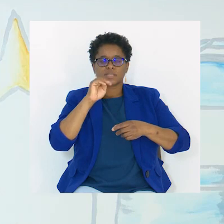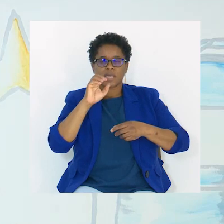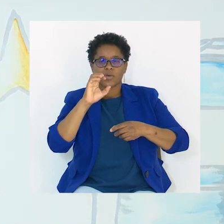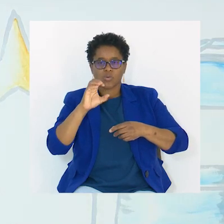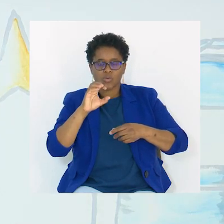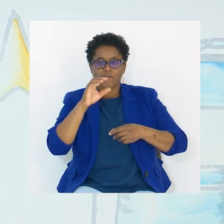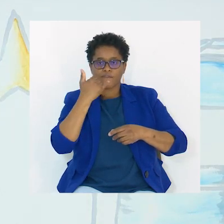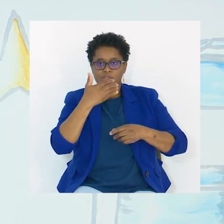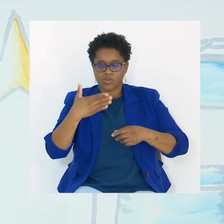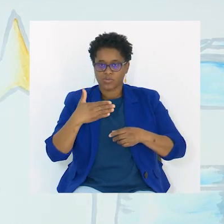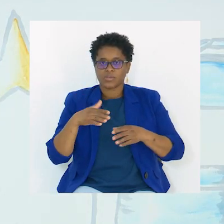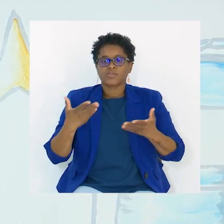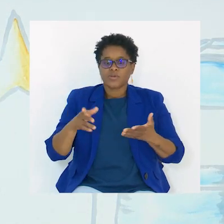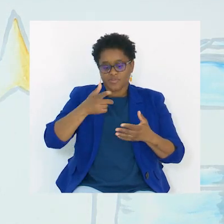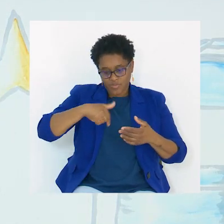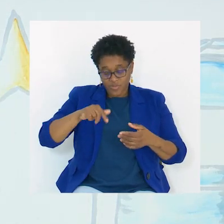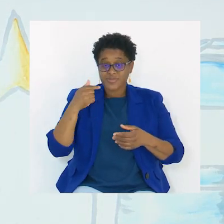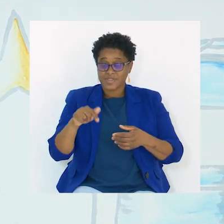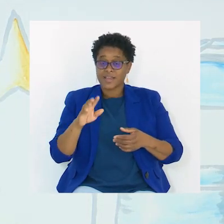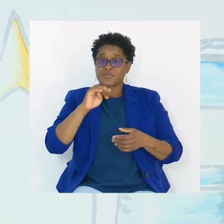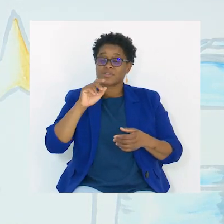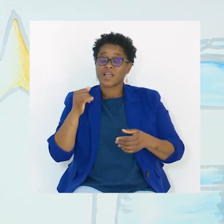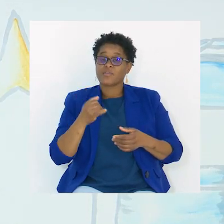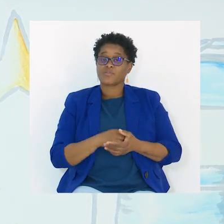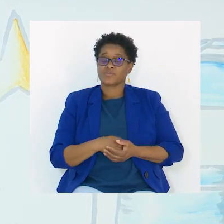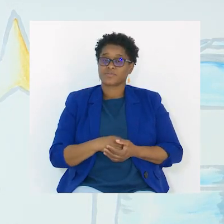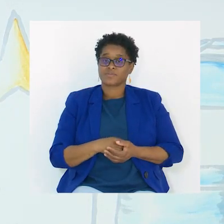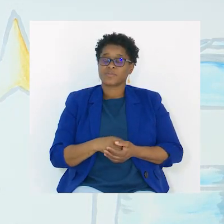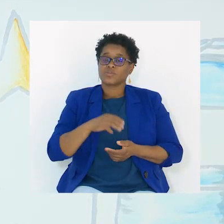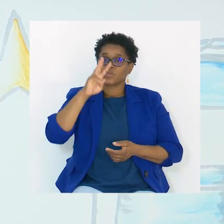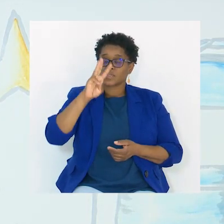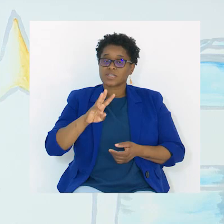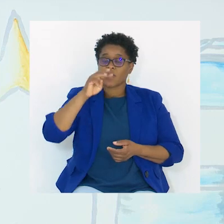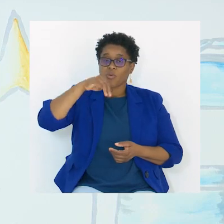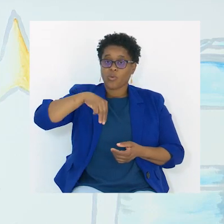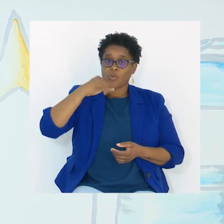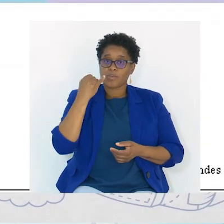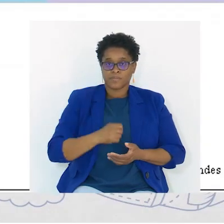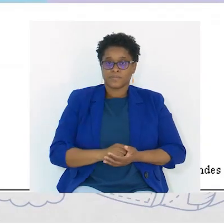tempo que pertencemos. Estamos a viver no terceiro milênio.